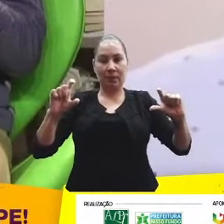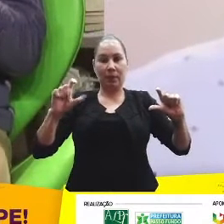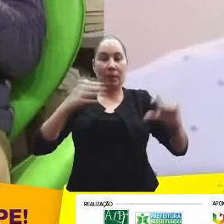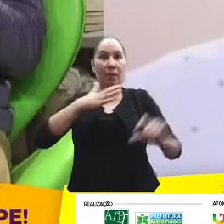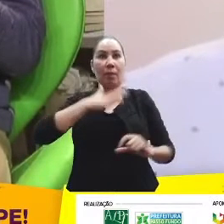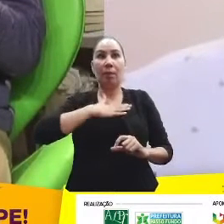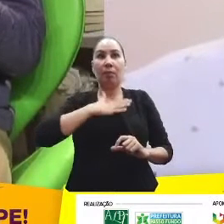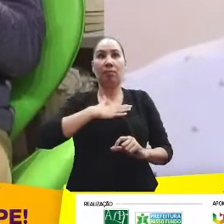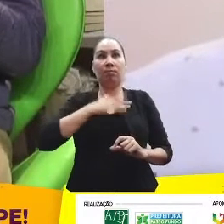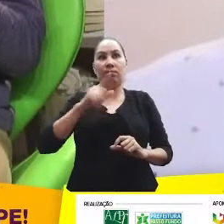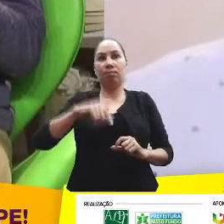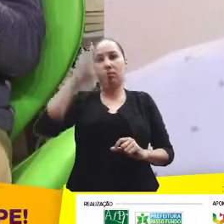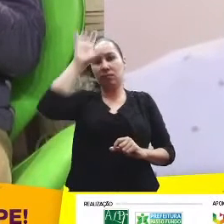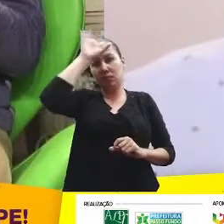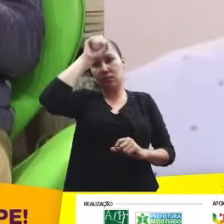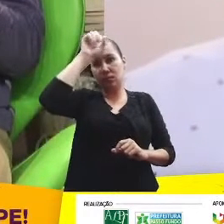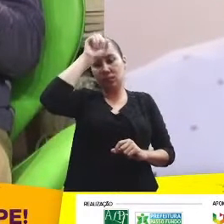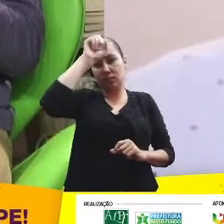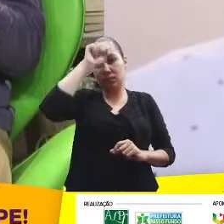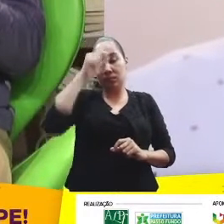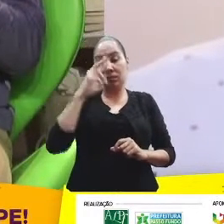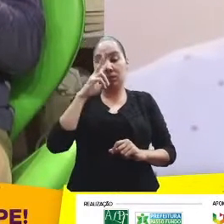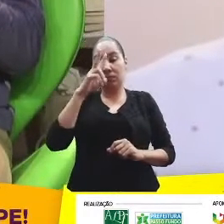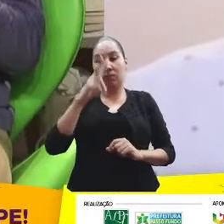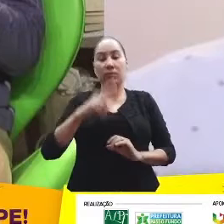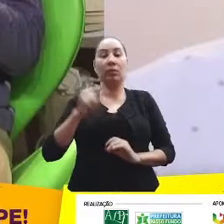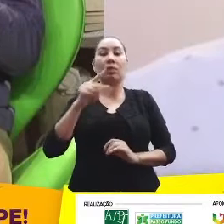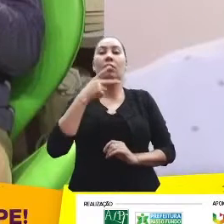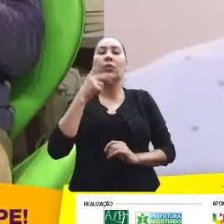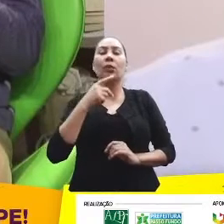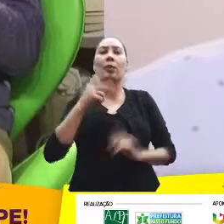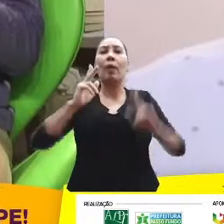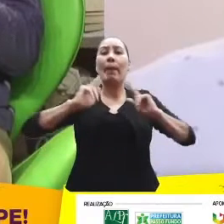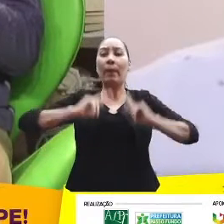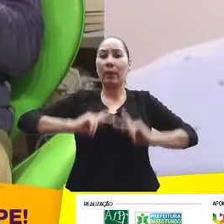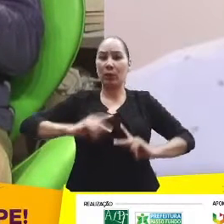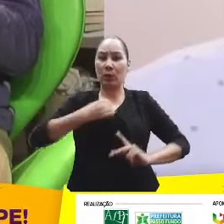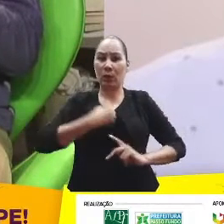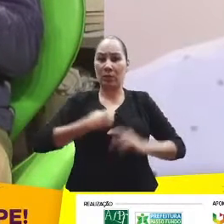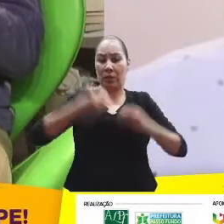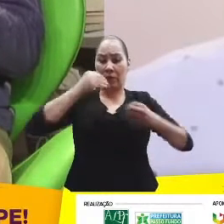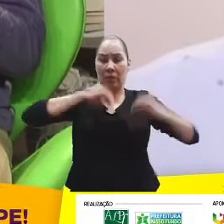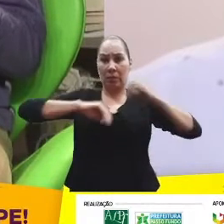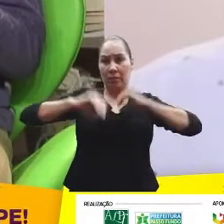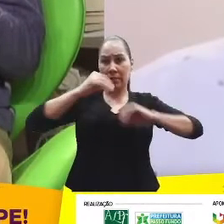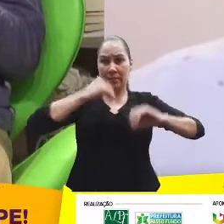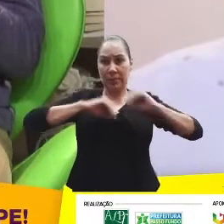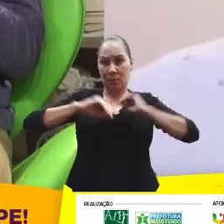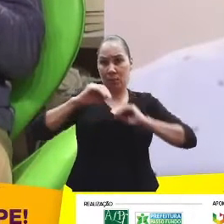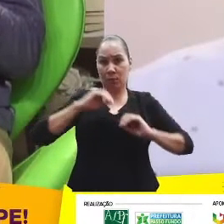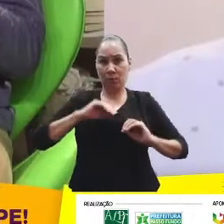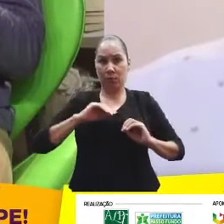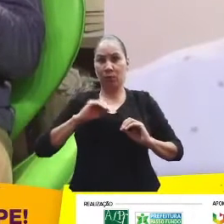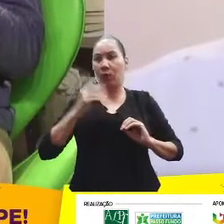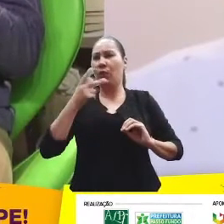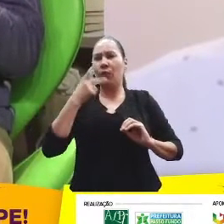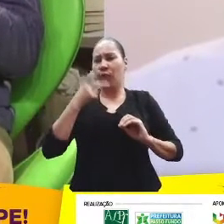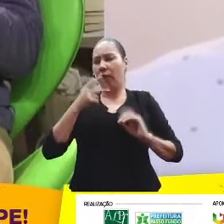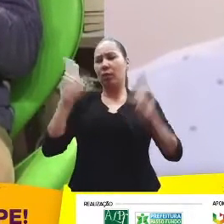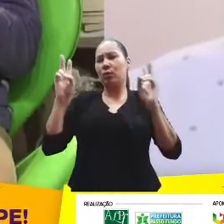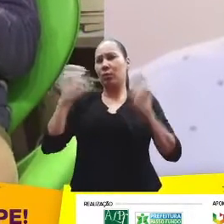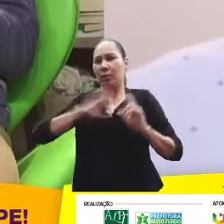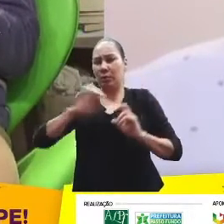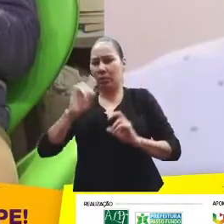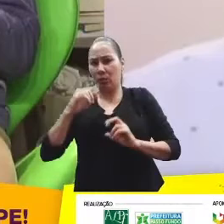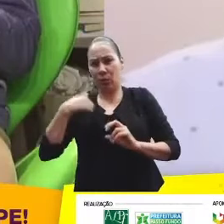para mim é um aprendizado grande, porque ele falou assim, que a pessoa que está em depressão, e eu não quero falar sobre depressão que eu não entendo, mas